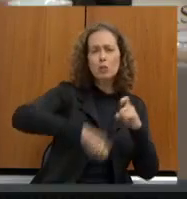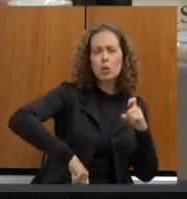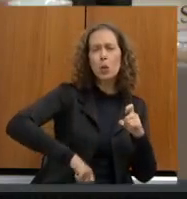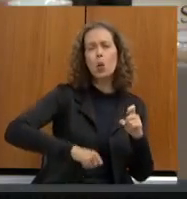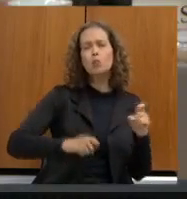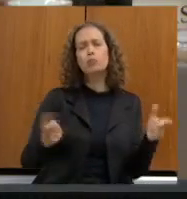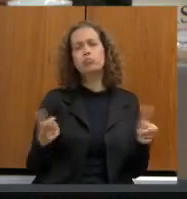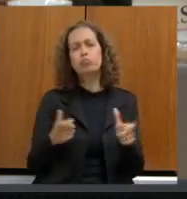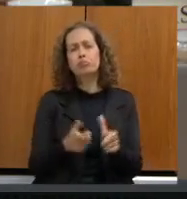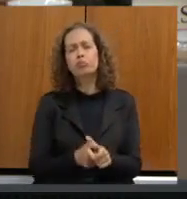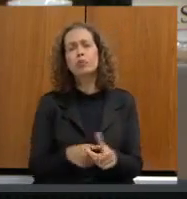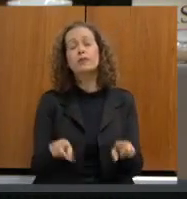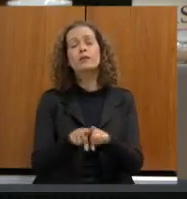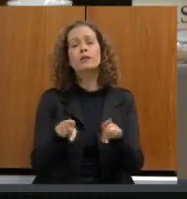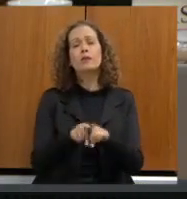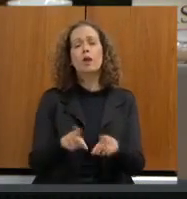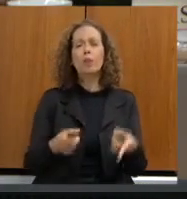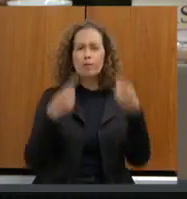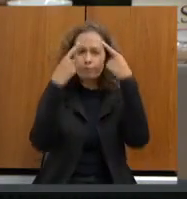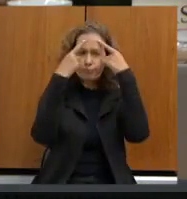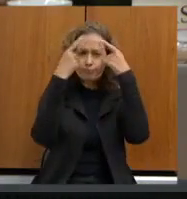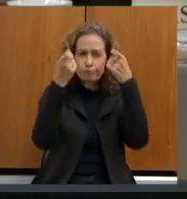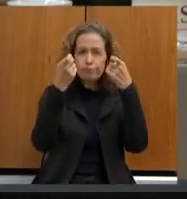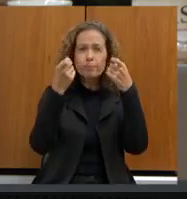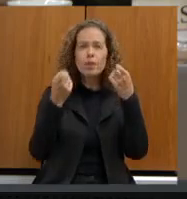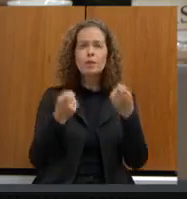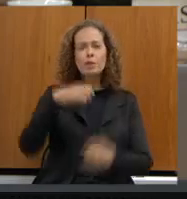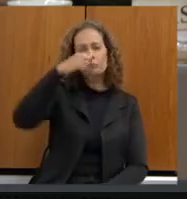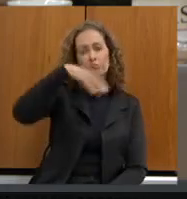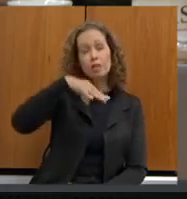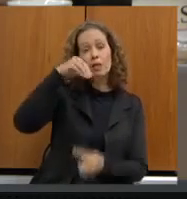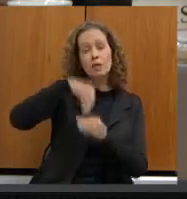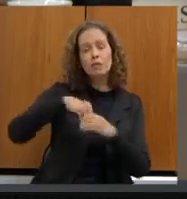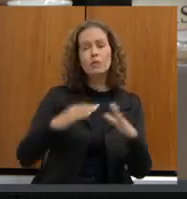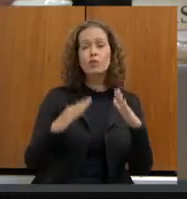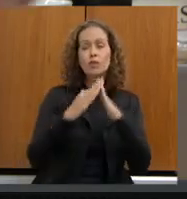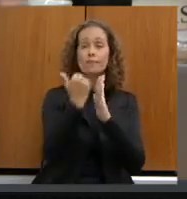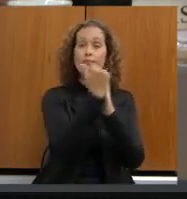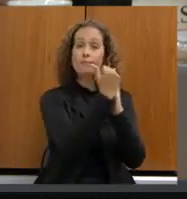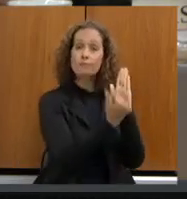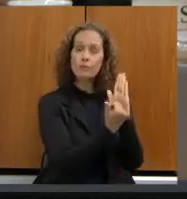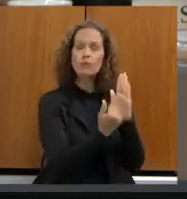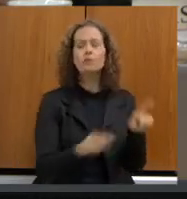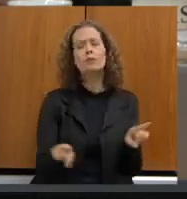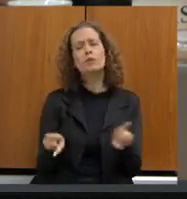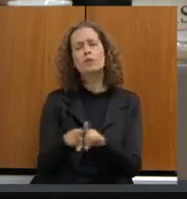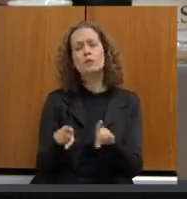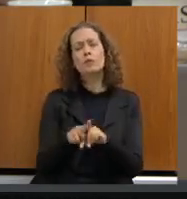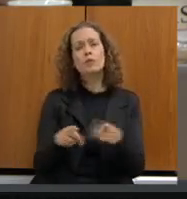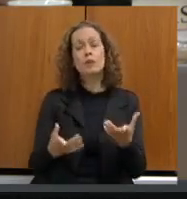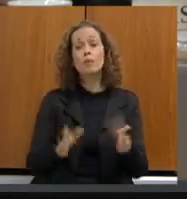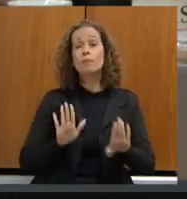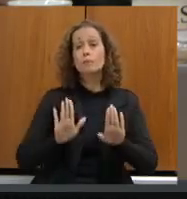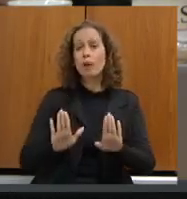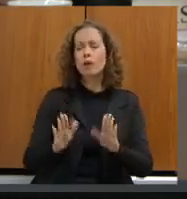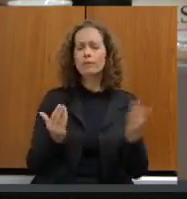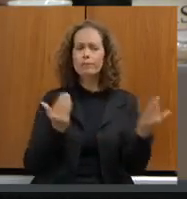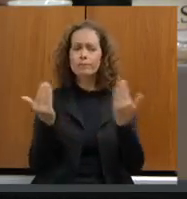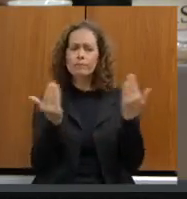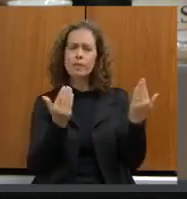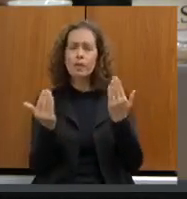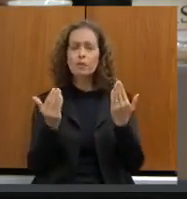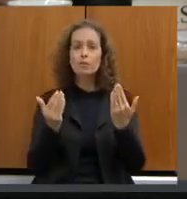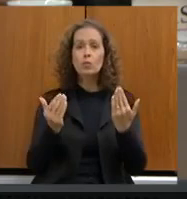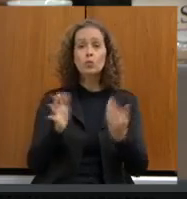Fusca Consumado vítima de violência doméstica uma pequena elevação de 1,45 esse número e flutua mas quando as comparamos com o restante